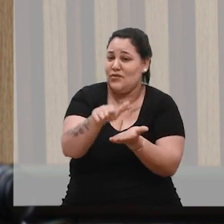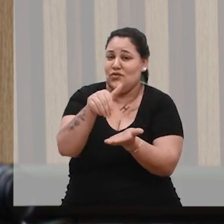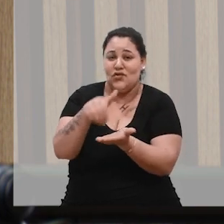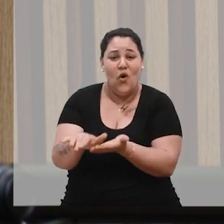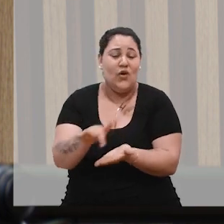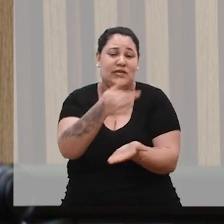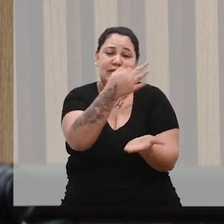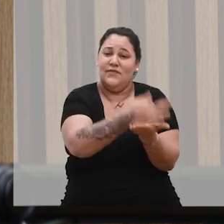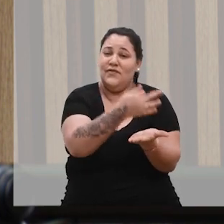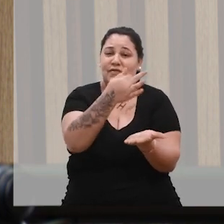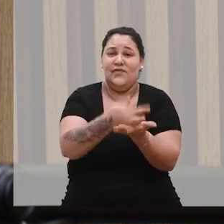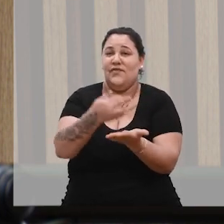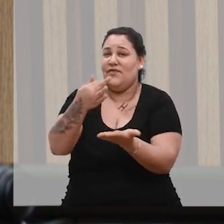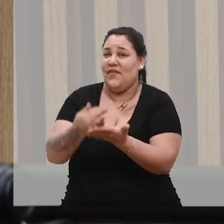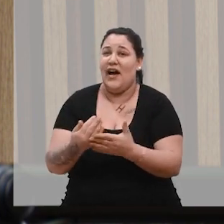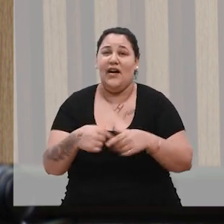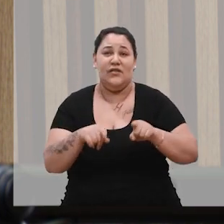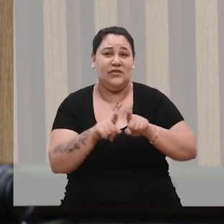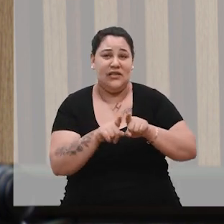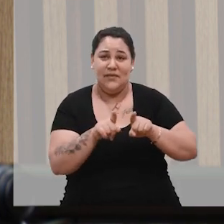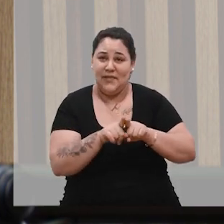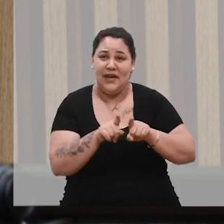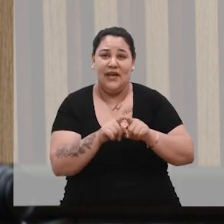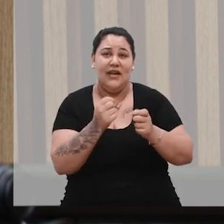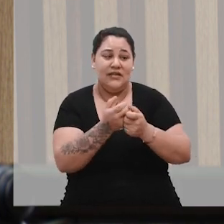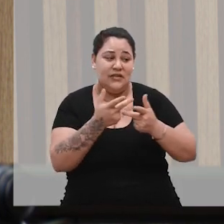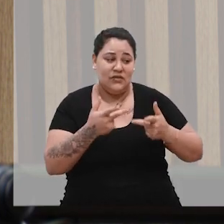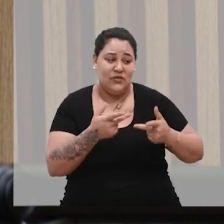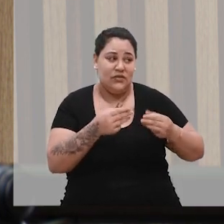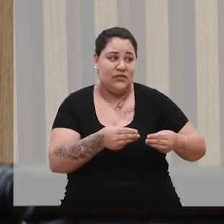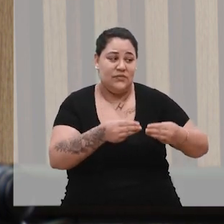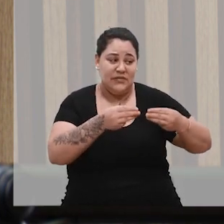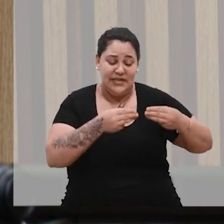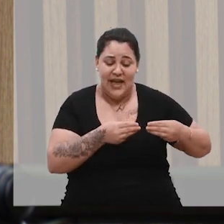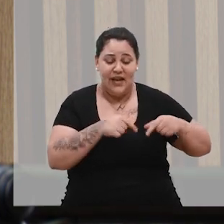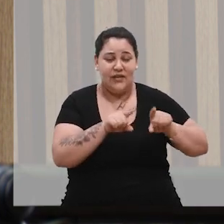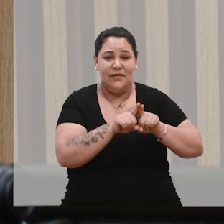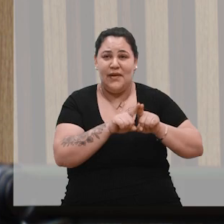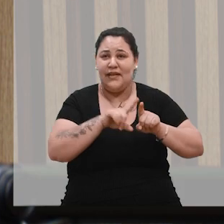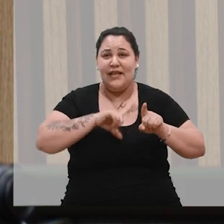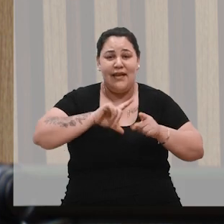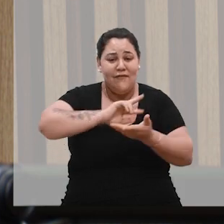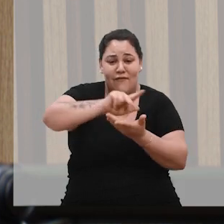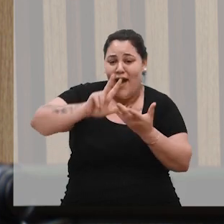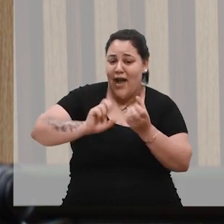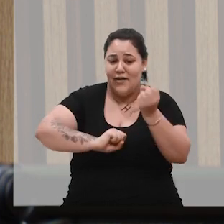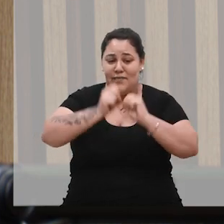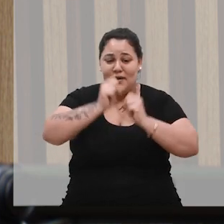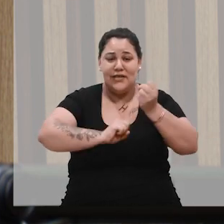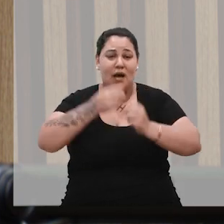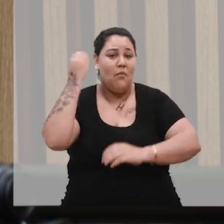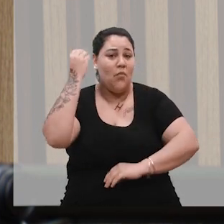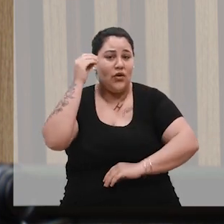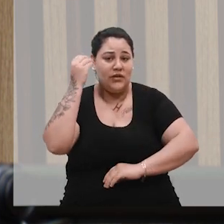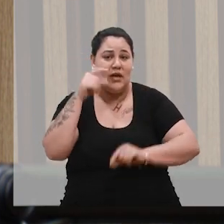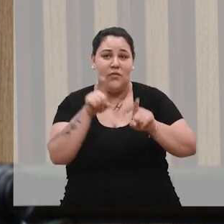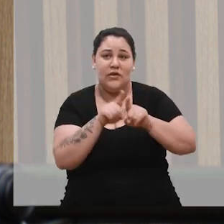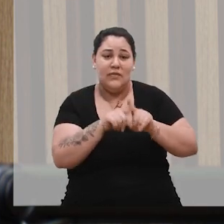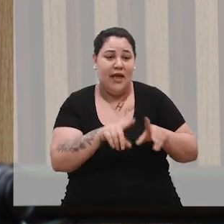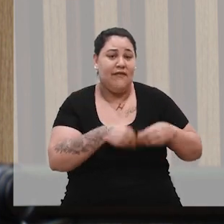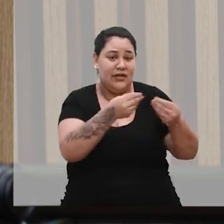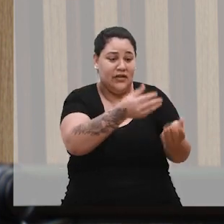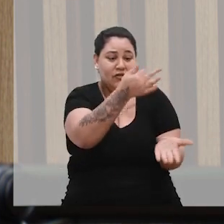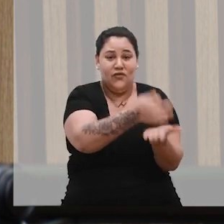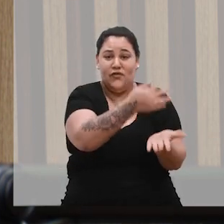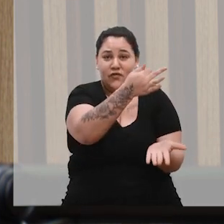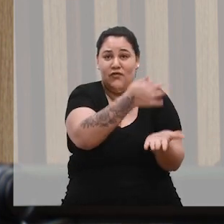de faltas que os empregados devem ter recebido. Até, salvo engano, o Ministério do Trabalho atuou uma série de empresas em Porto Alegre que estavam dando